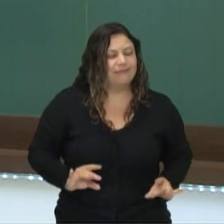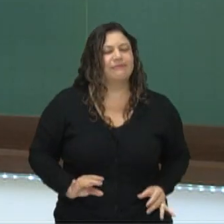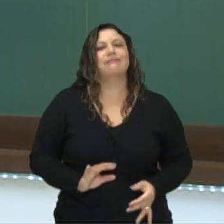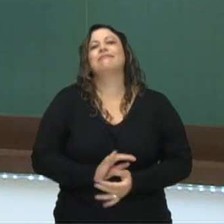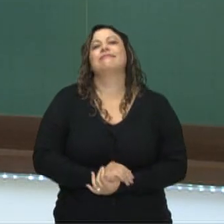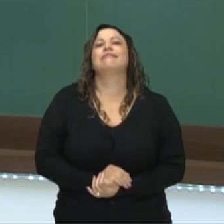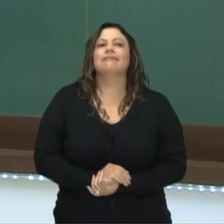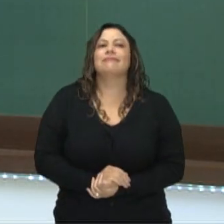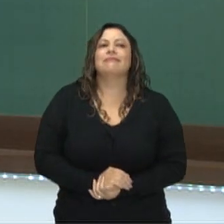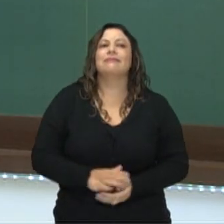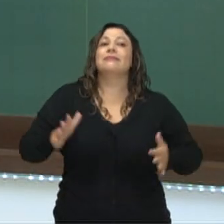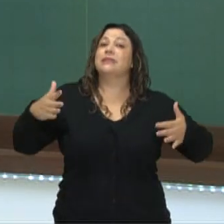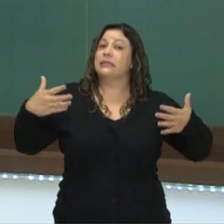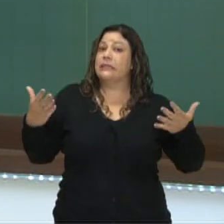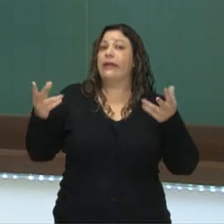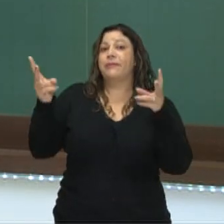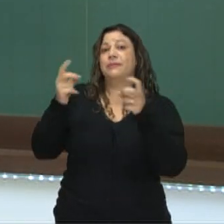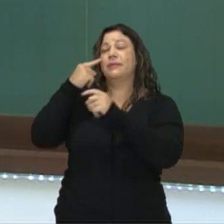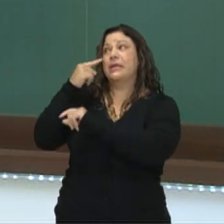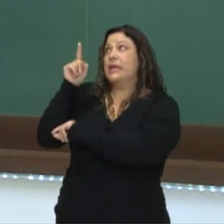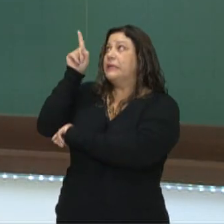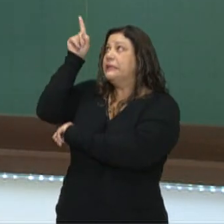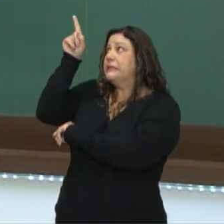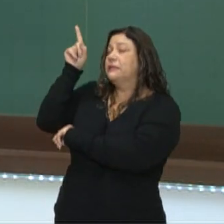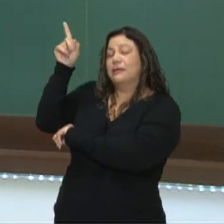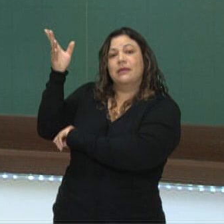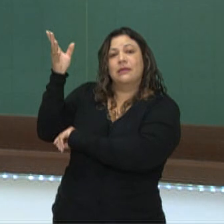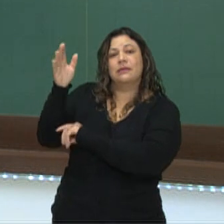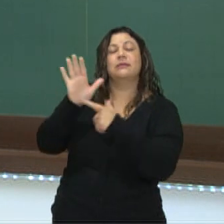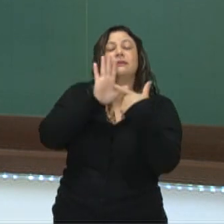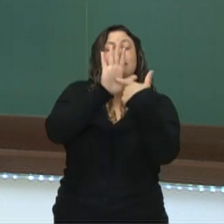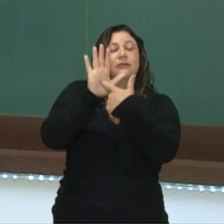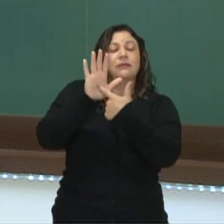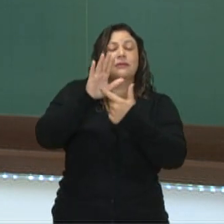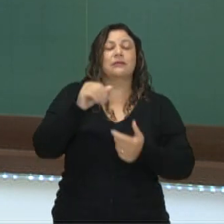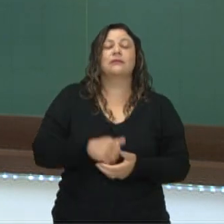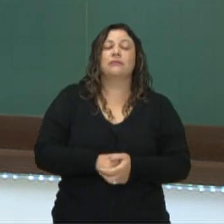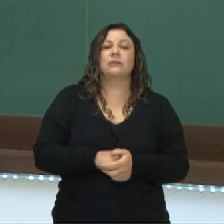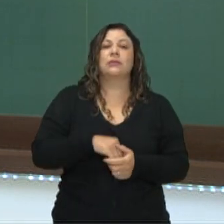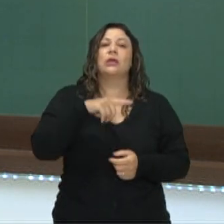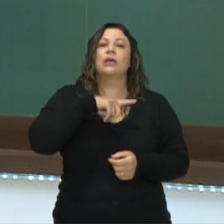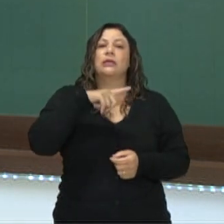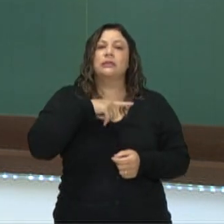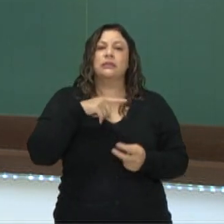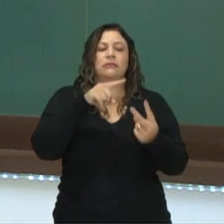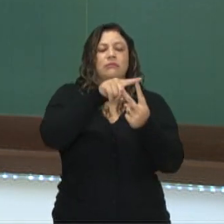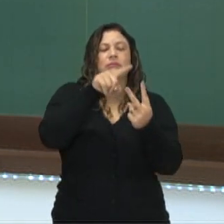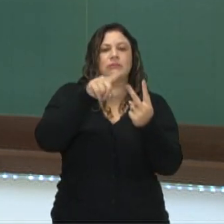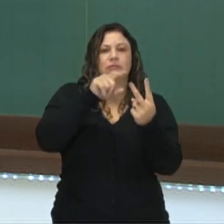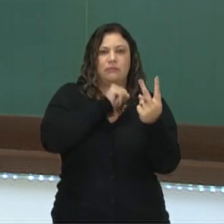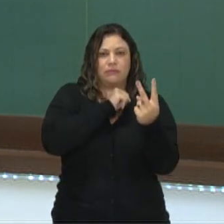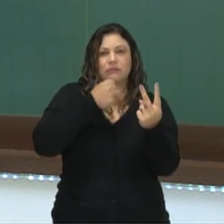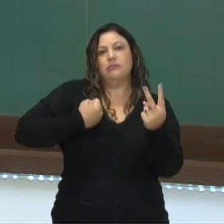Então, nesse caso, a maneira de indicar o módulo, né, colocamos 2 barrinhas,